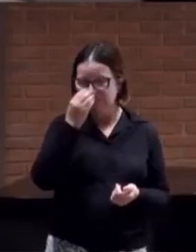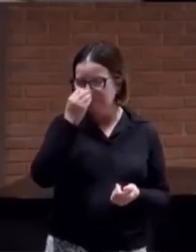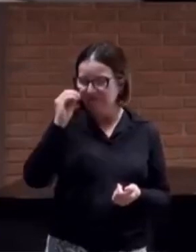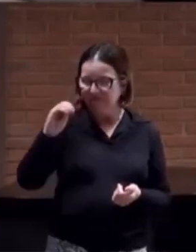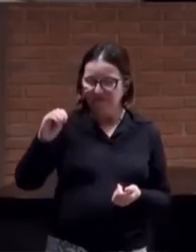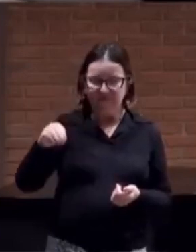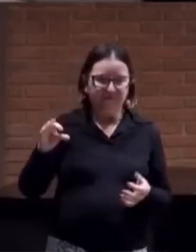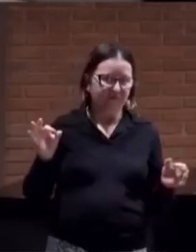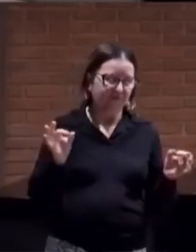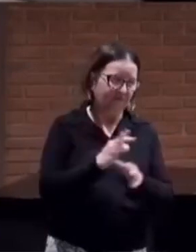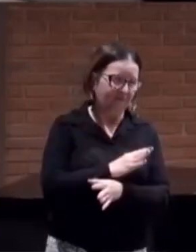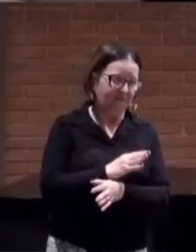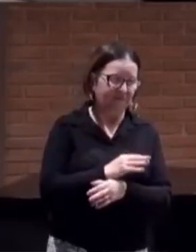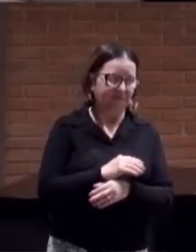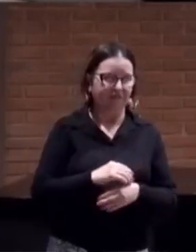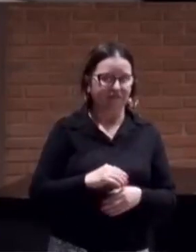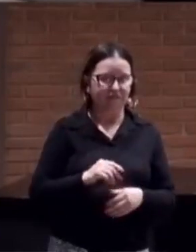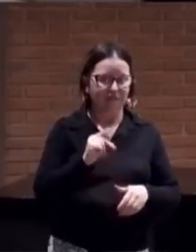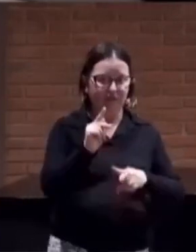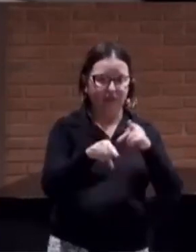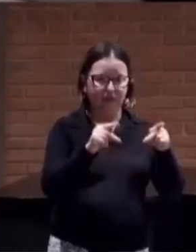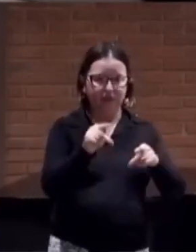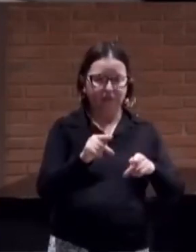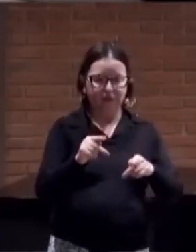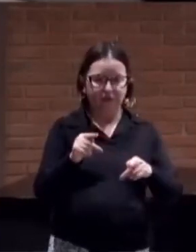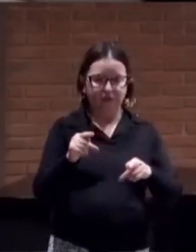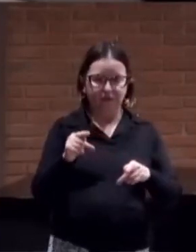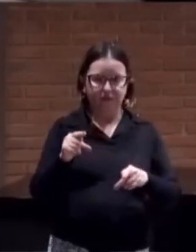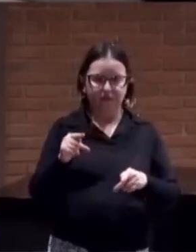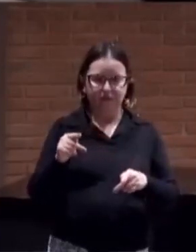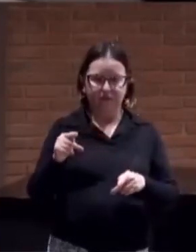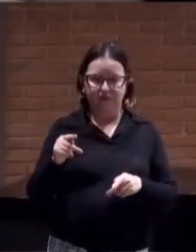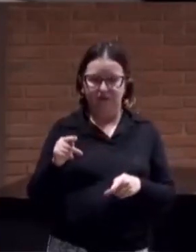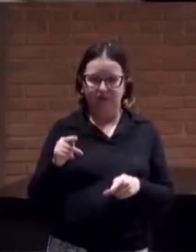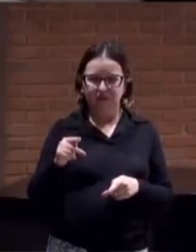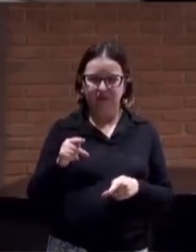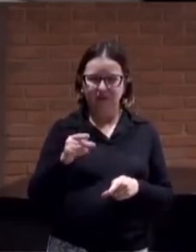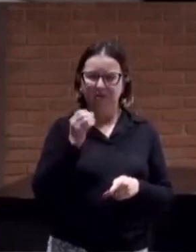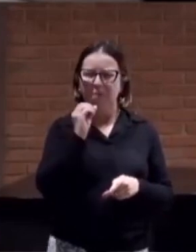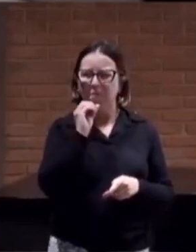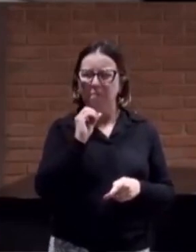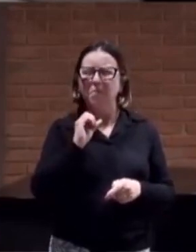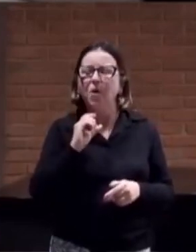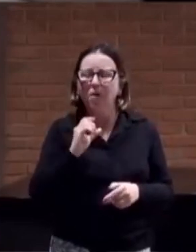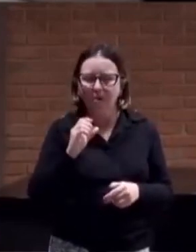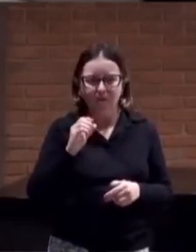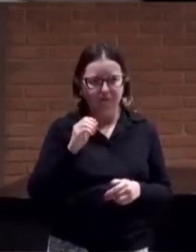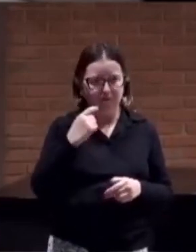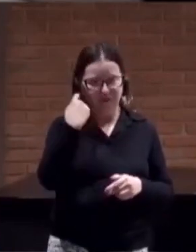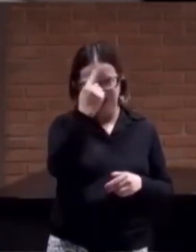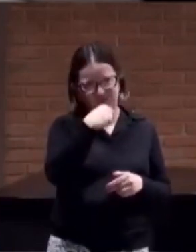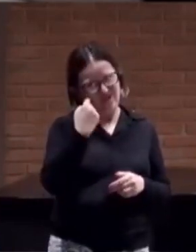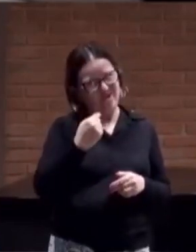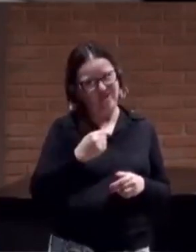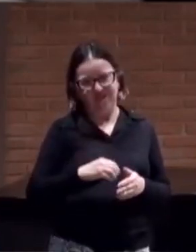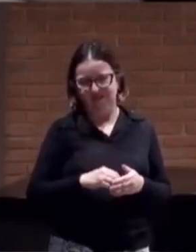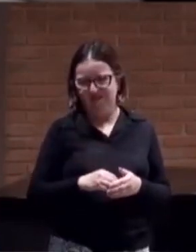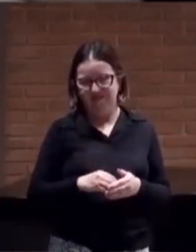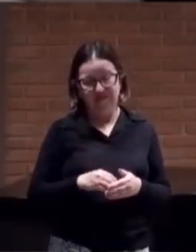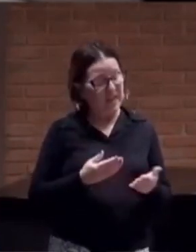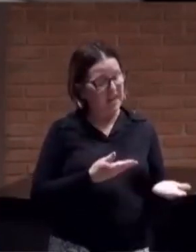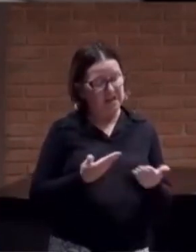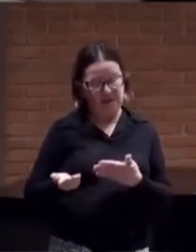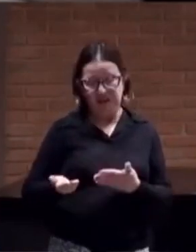As pessoas passavam perto dele e cuspiam no rosto e não os recebiam.